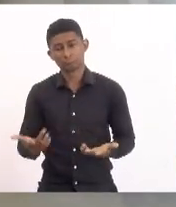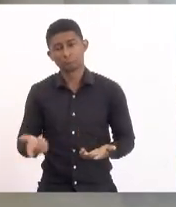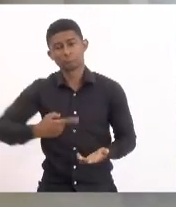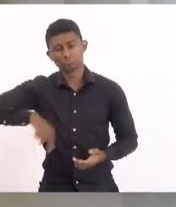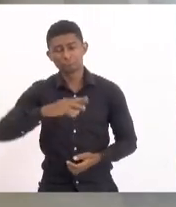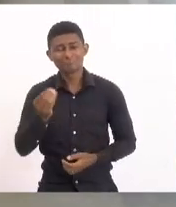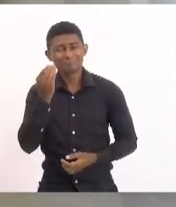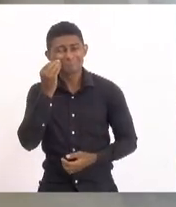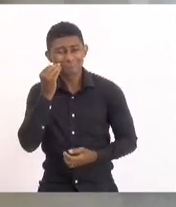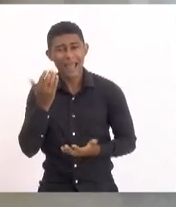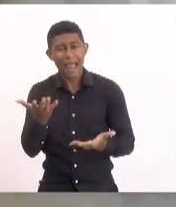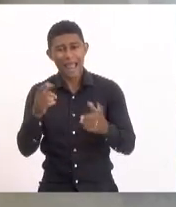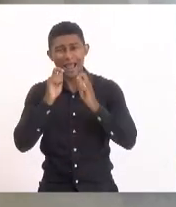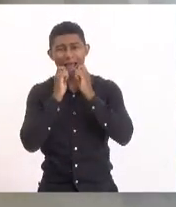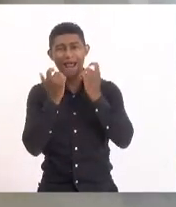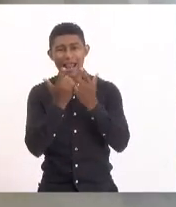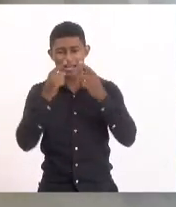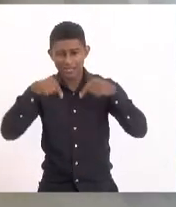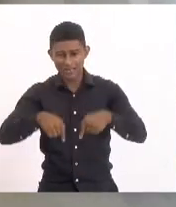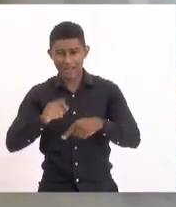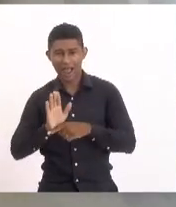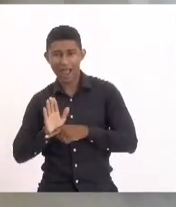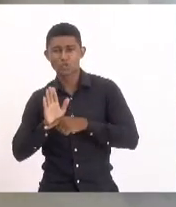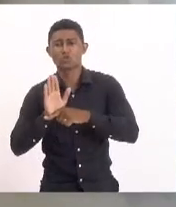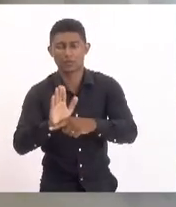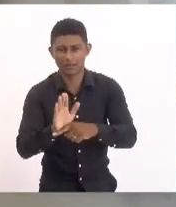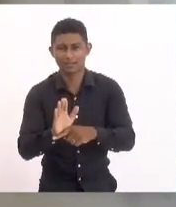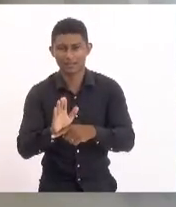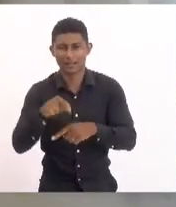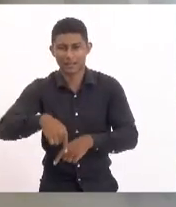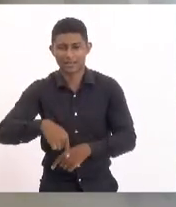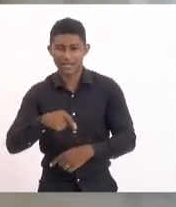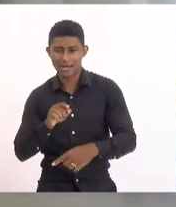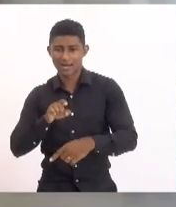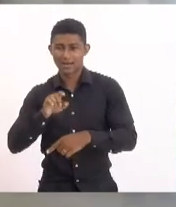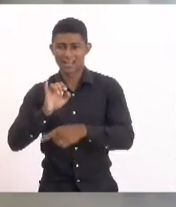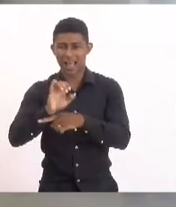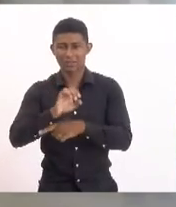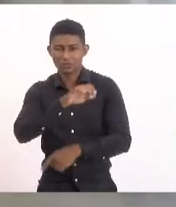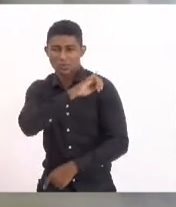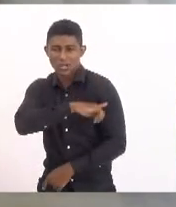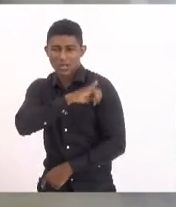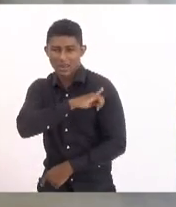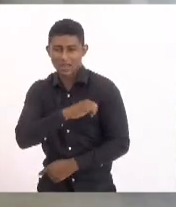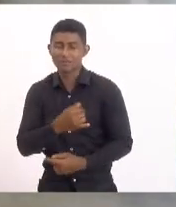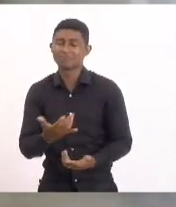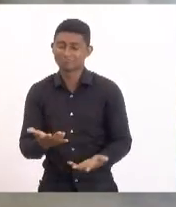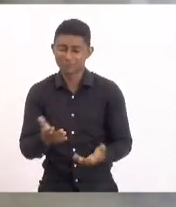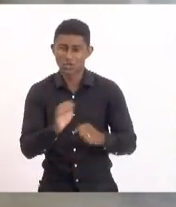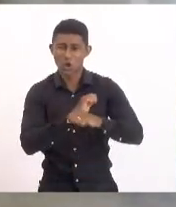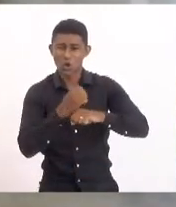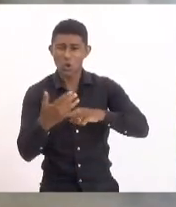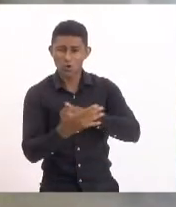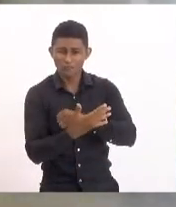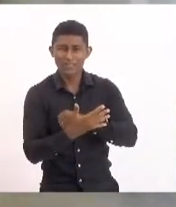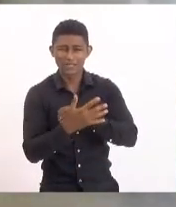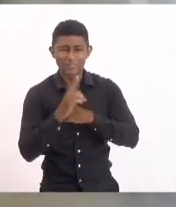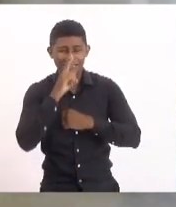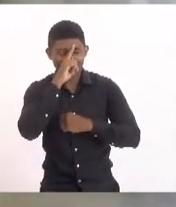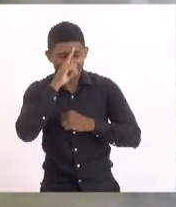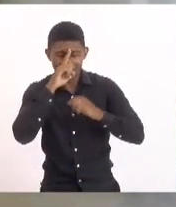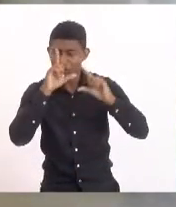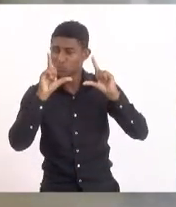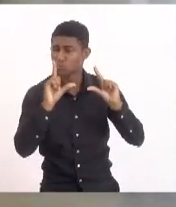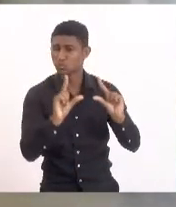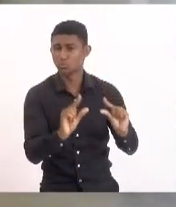uma contribuição para que a gente, aqui no estado do Rio de Janeiro, enfrente essa crise sanitária, diminuindo o máximo possível os seus